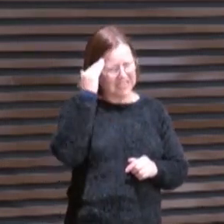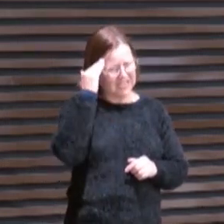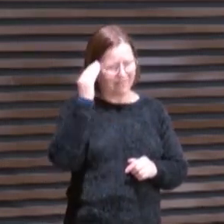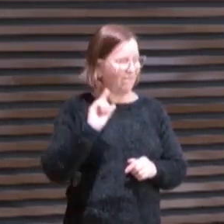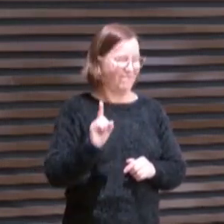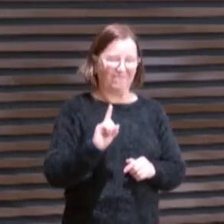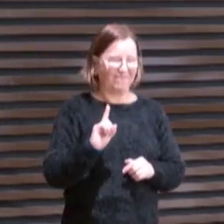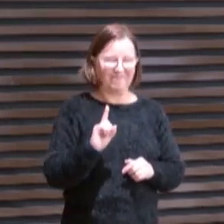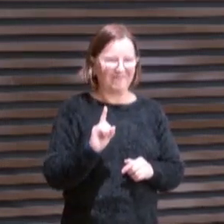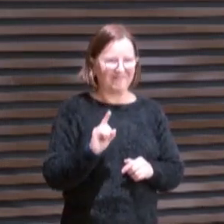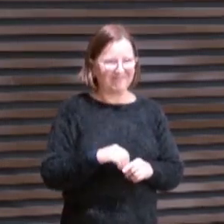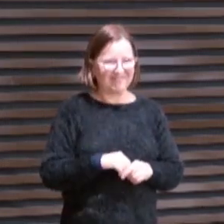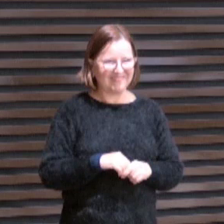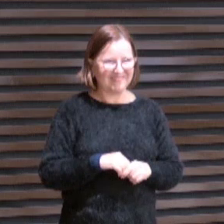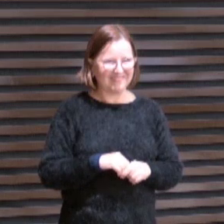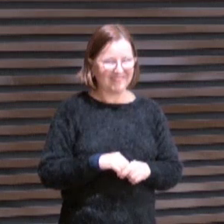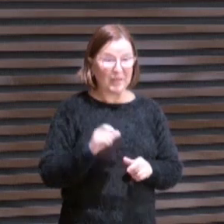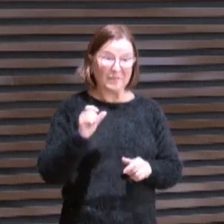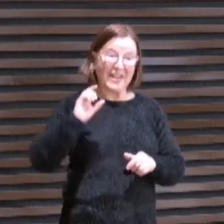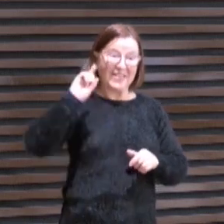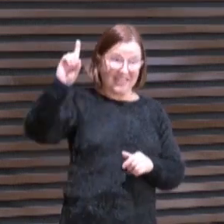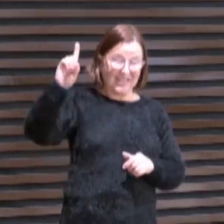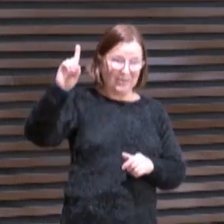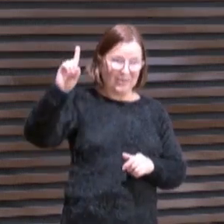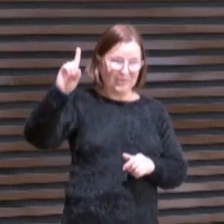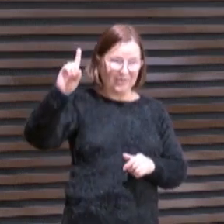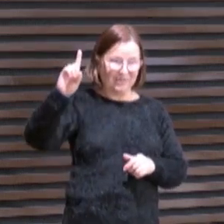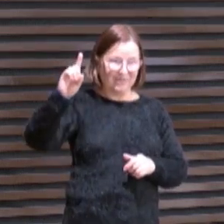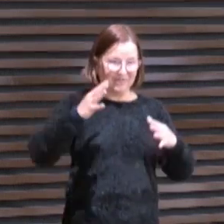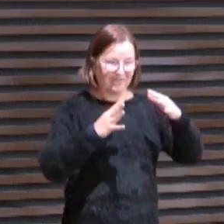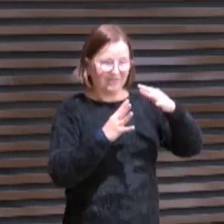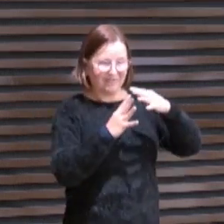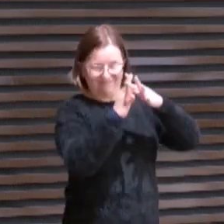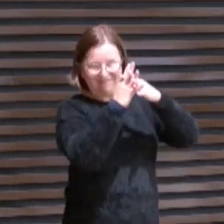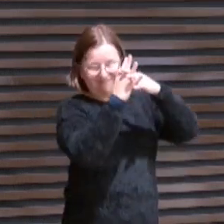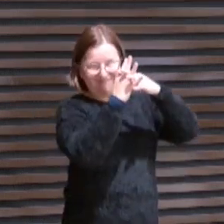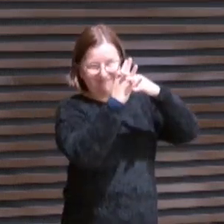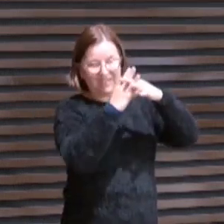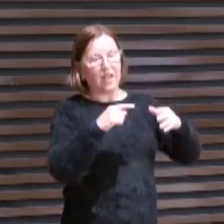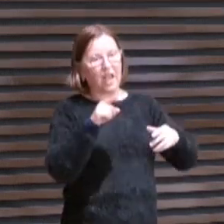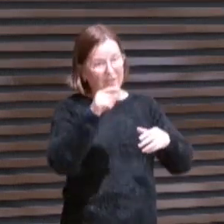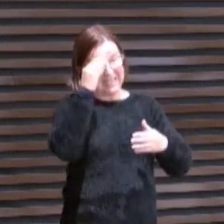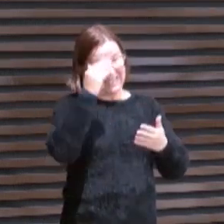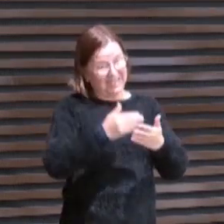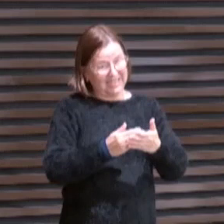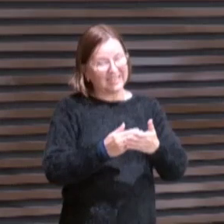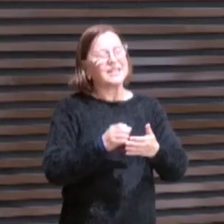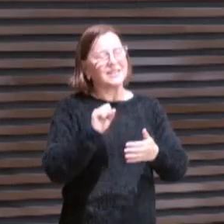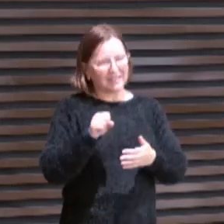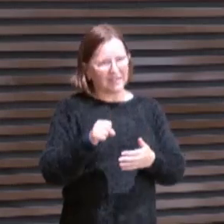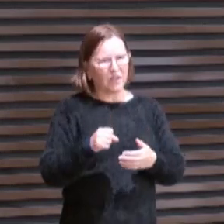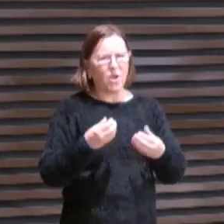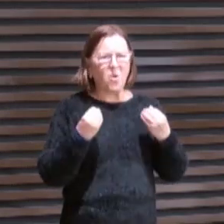Não. A palavra de Deus, ela transcende. Você crê? Creio. Como você conseguiu